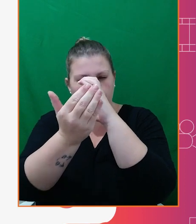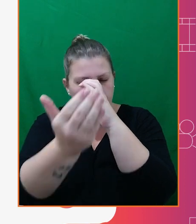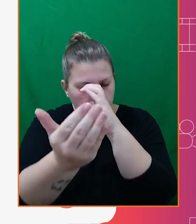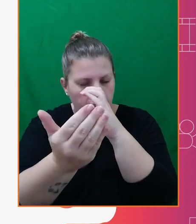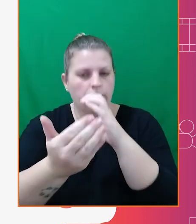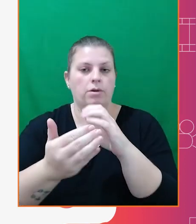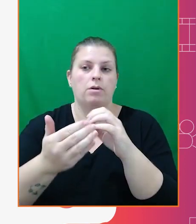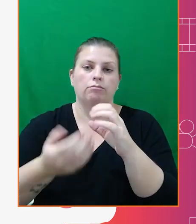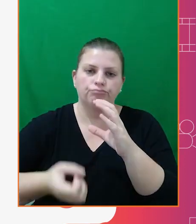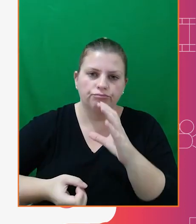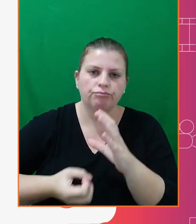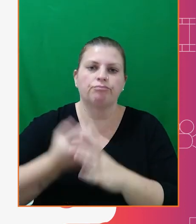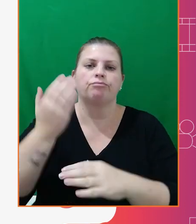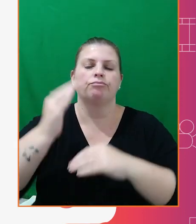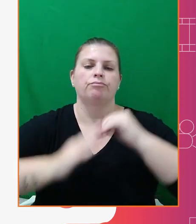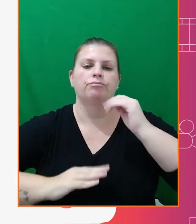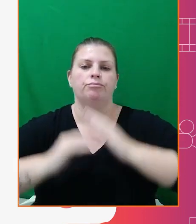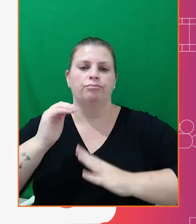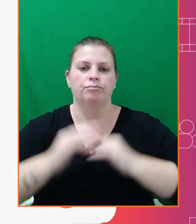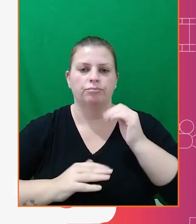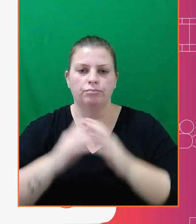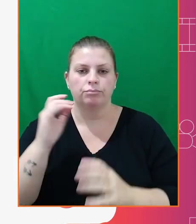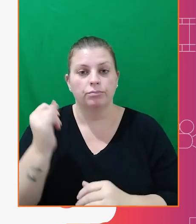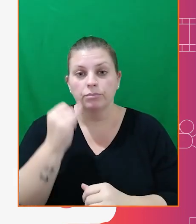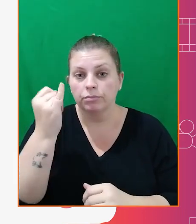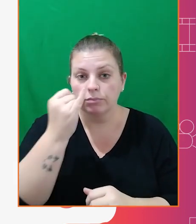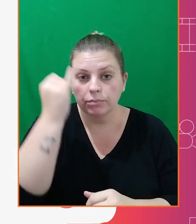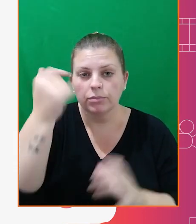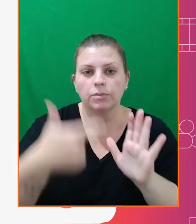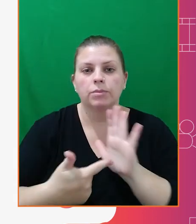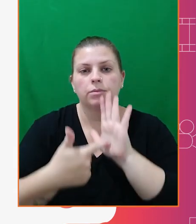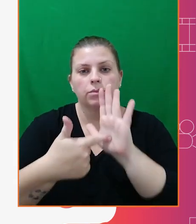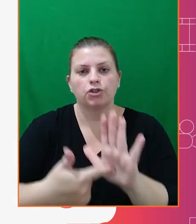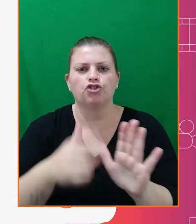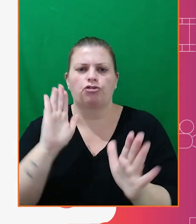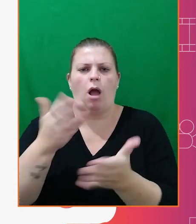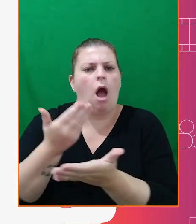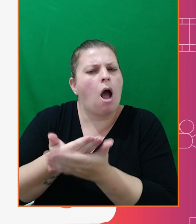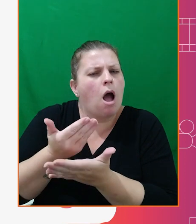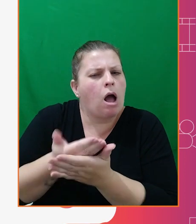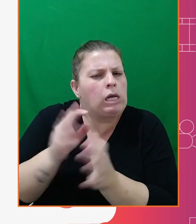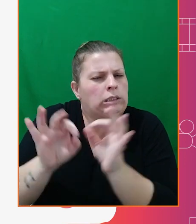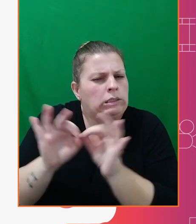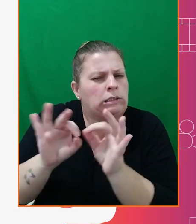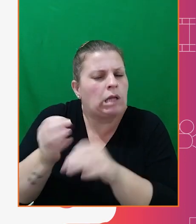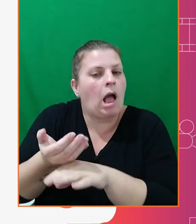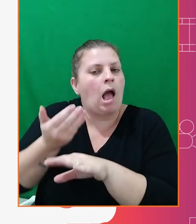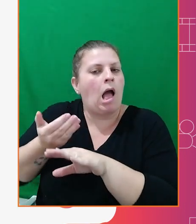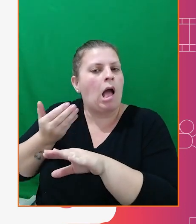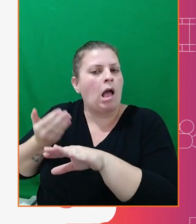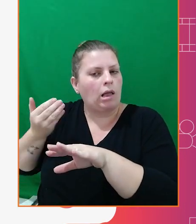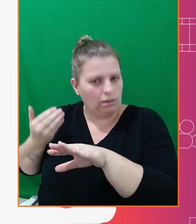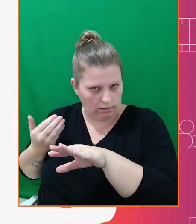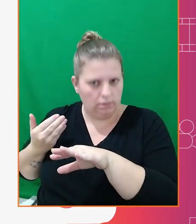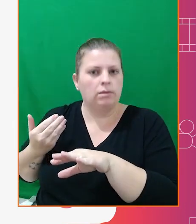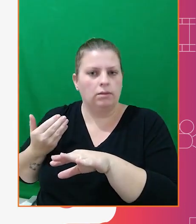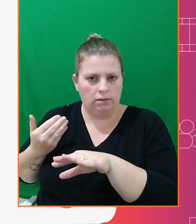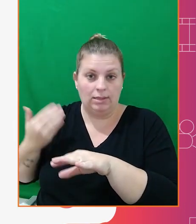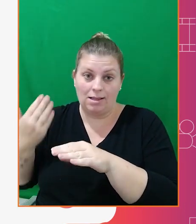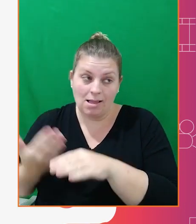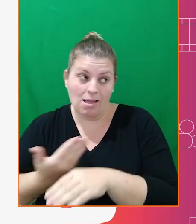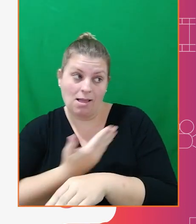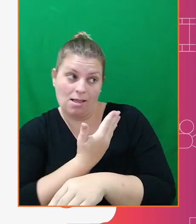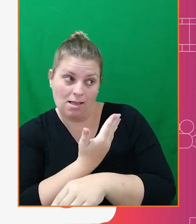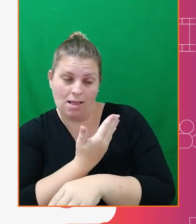importante frisar que vários estudos já foram feitos e que os storyboards são refeitos muitas